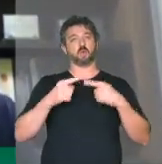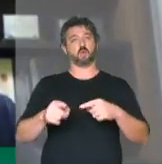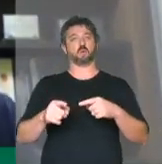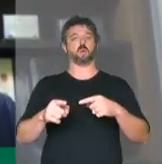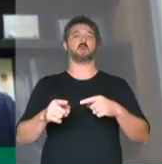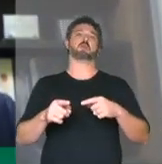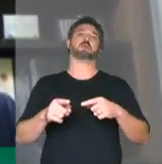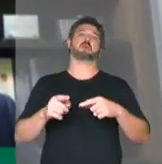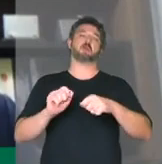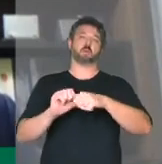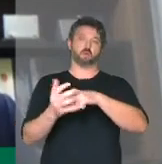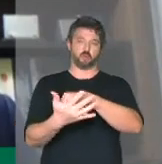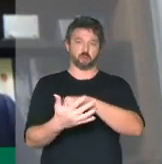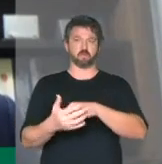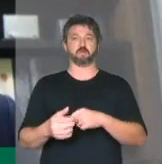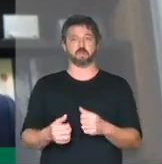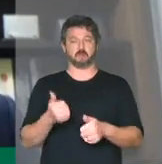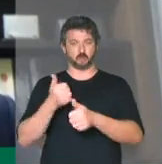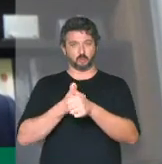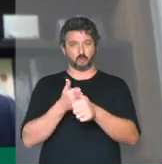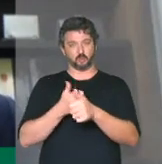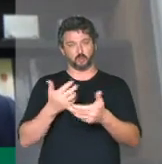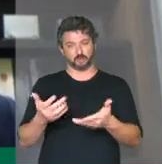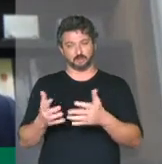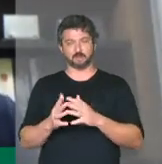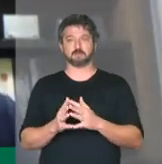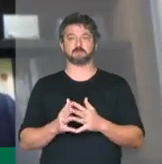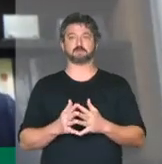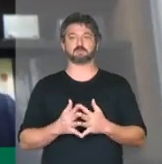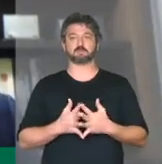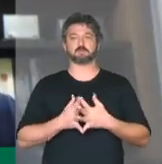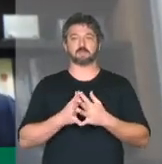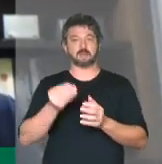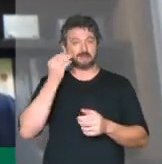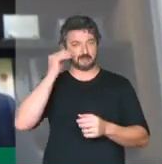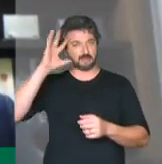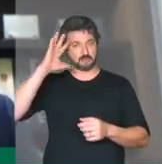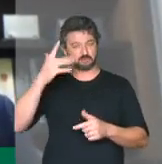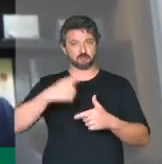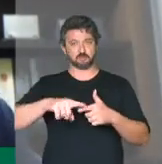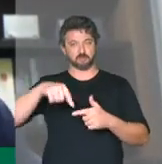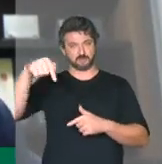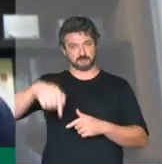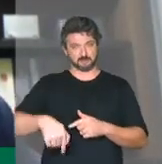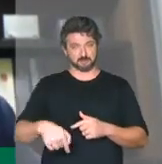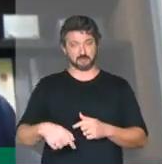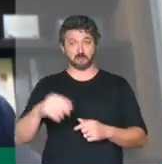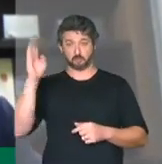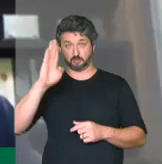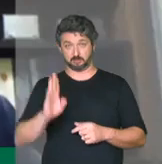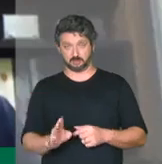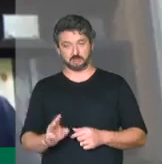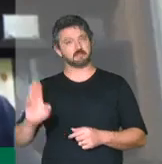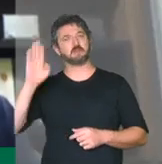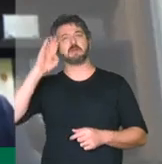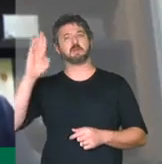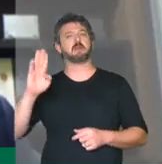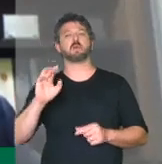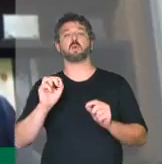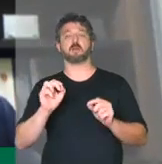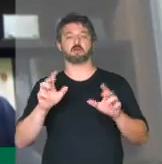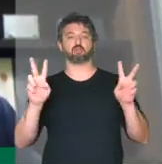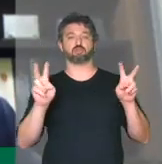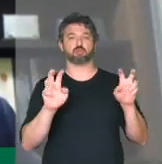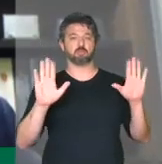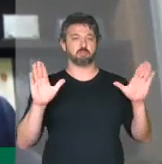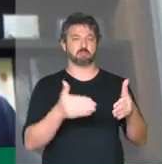e buscando amenizar os problemas gerados pelo coronavírus em solo brasileiro, principalmente os de ordem